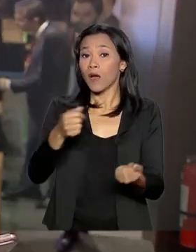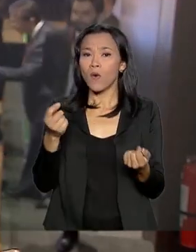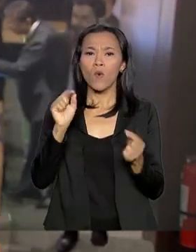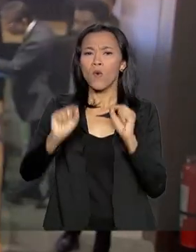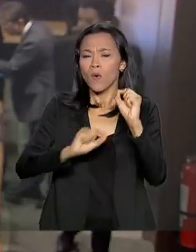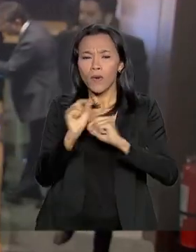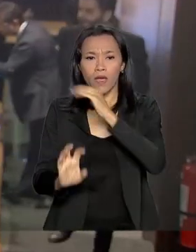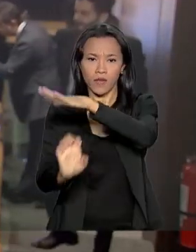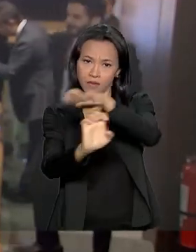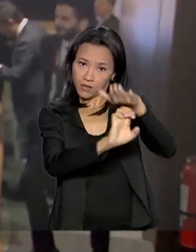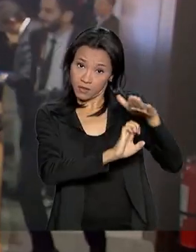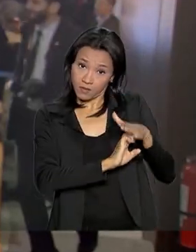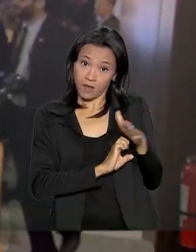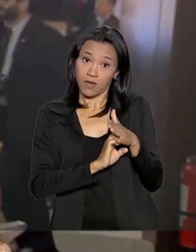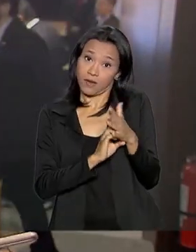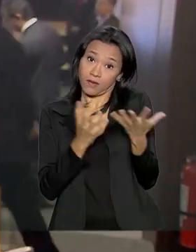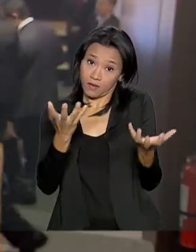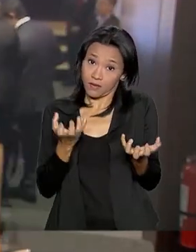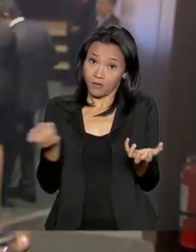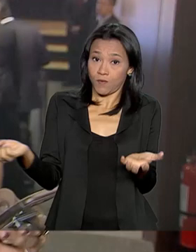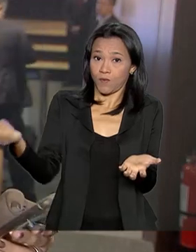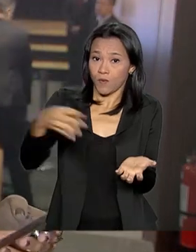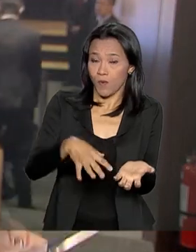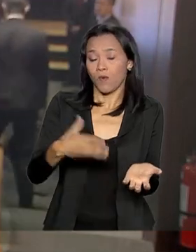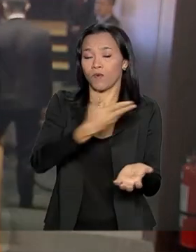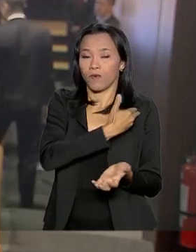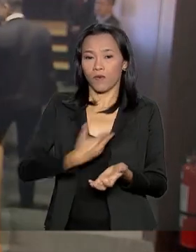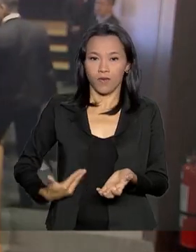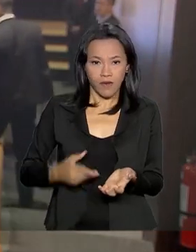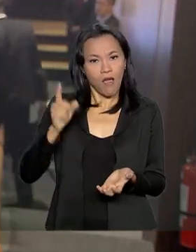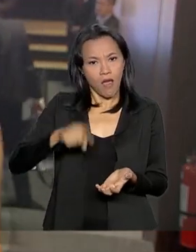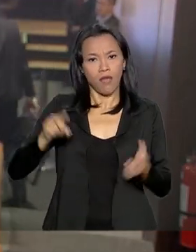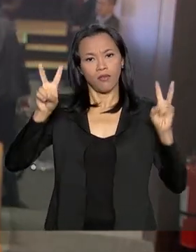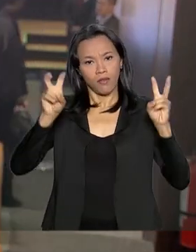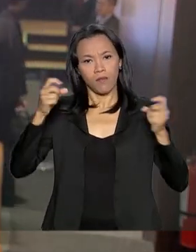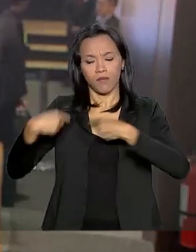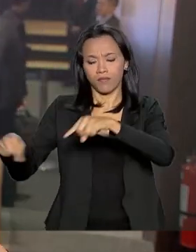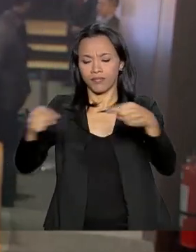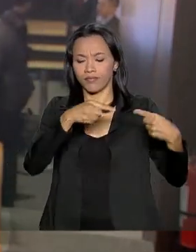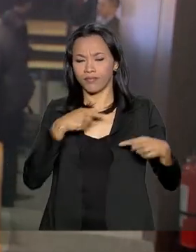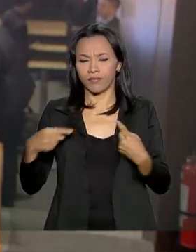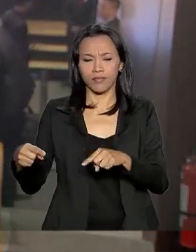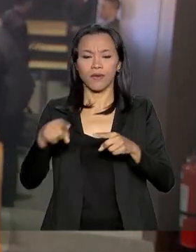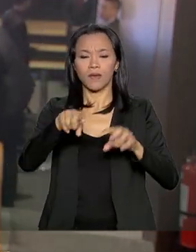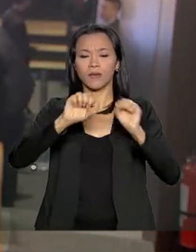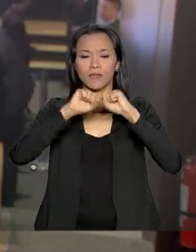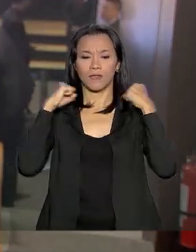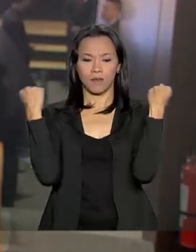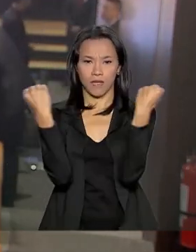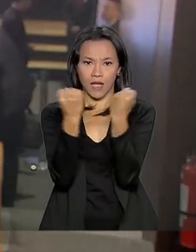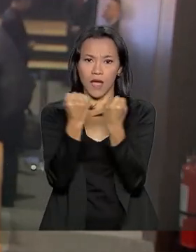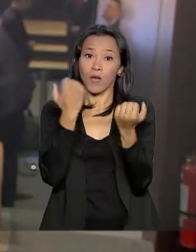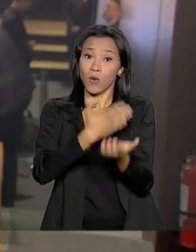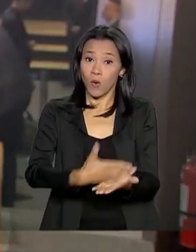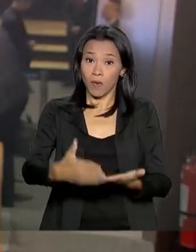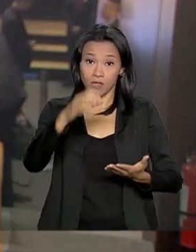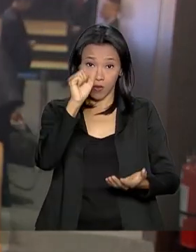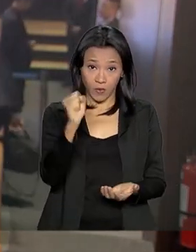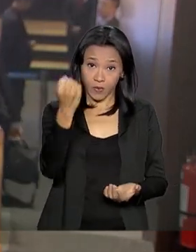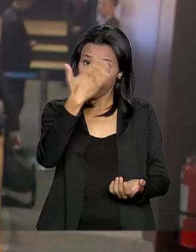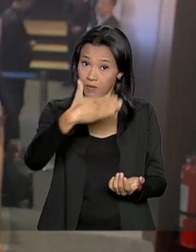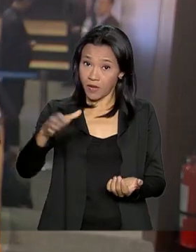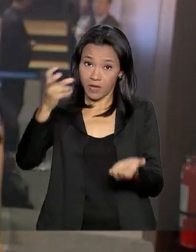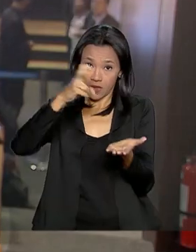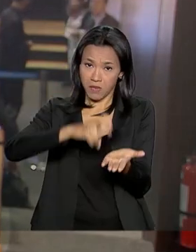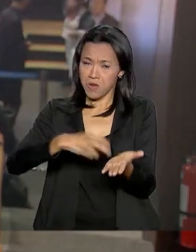empreendedores esperam do novo governo também serão assuntos debatidos aqui. O seminário está previsto para começar às 8h30 da manhã. E a